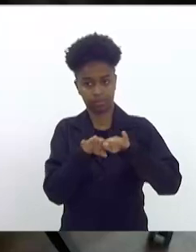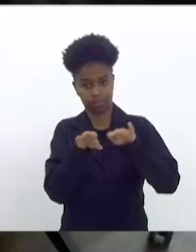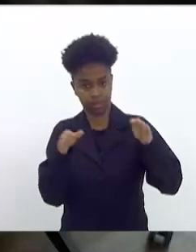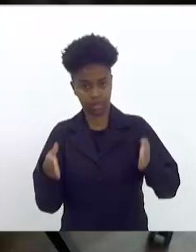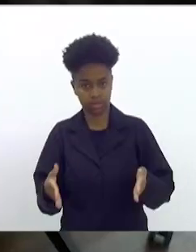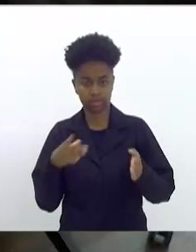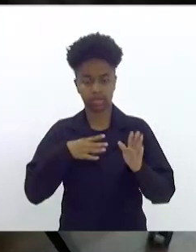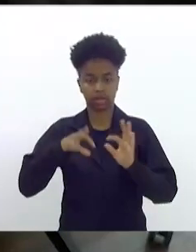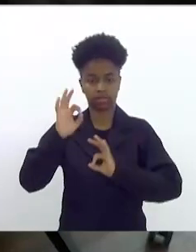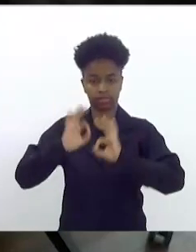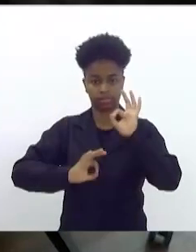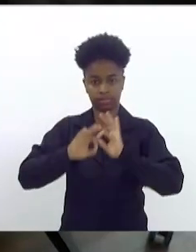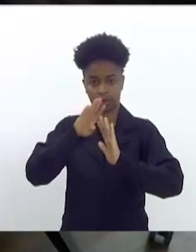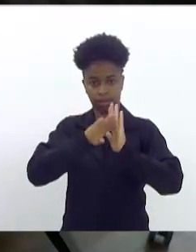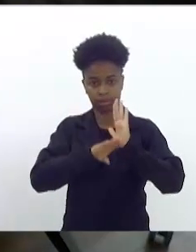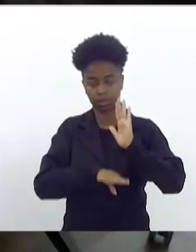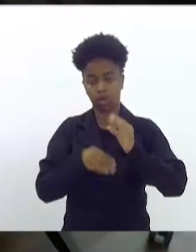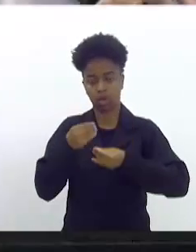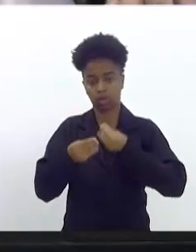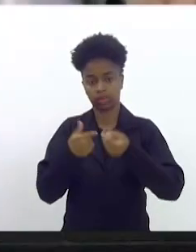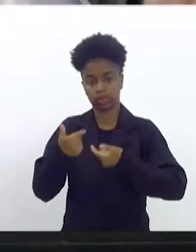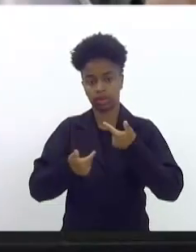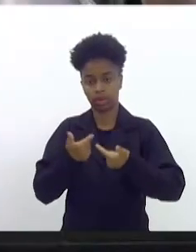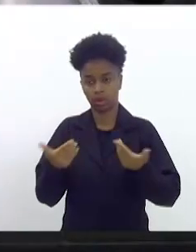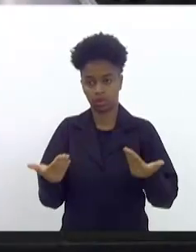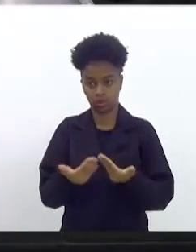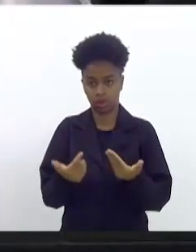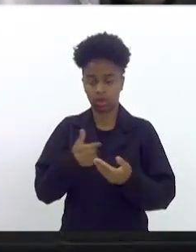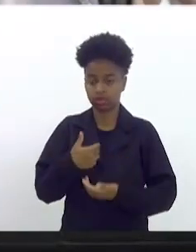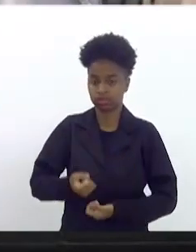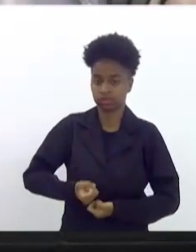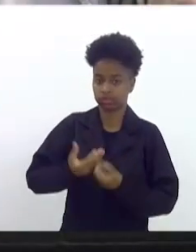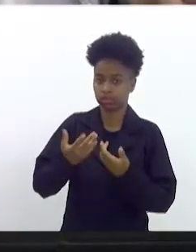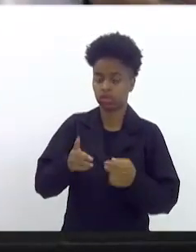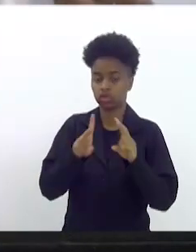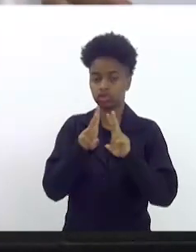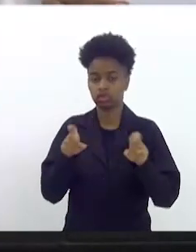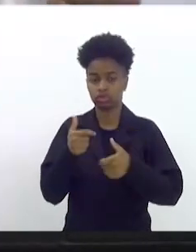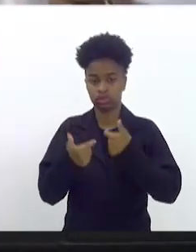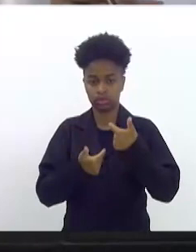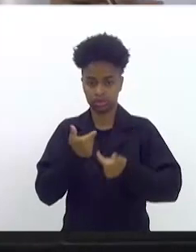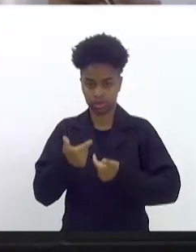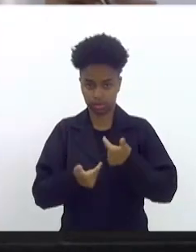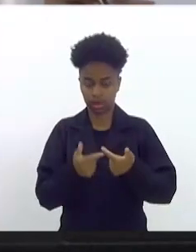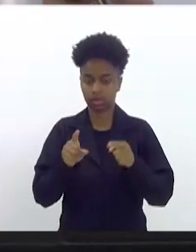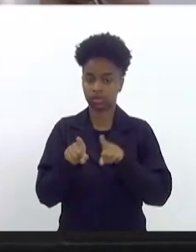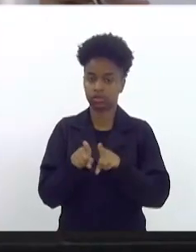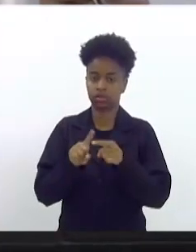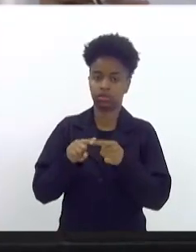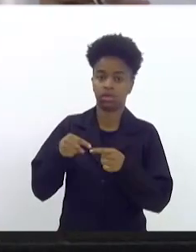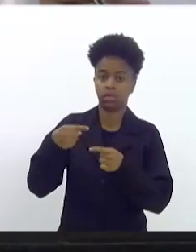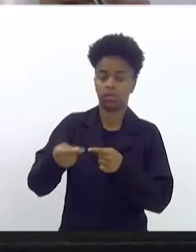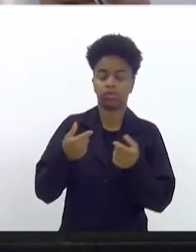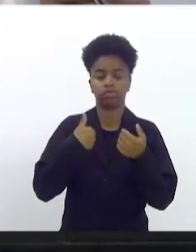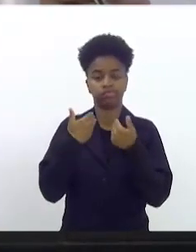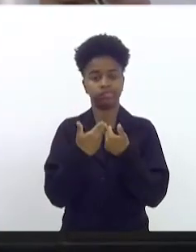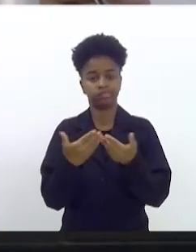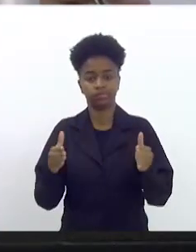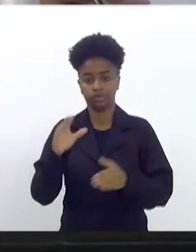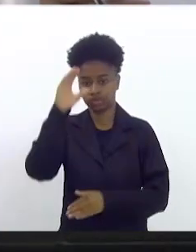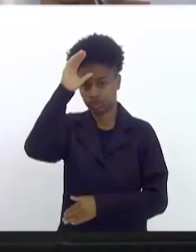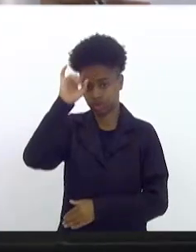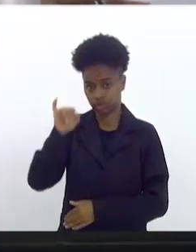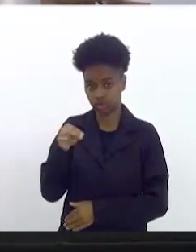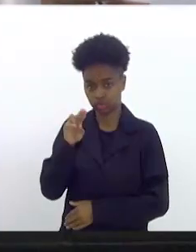cópia do plano de trabalho. Então, eu vou fazer uma exposição sobre o plano de trabalho e, em seguida, vou abrir aqui para a Tia